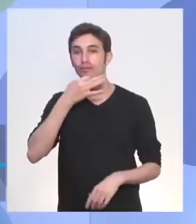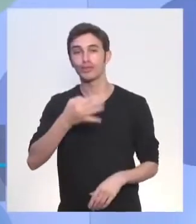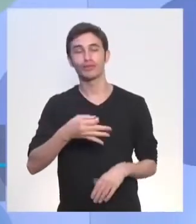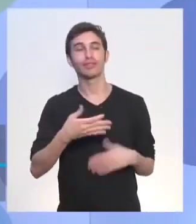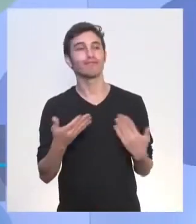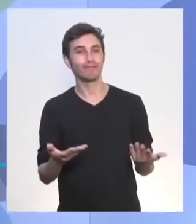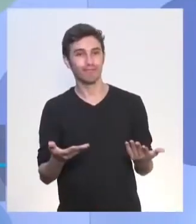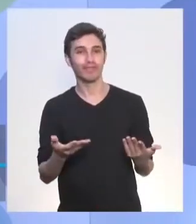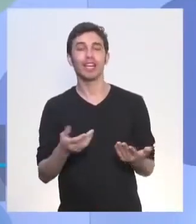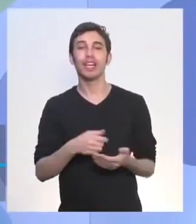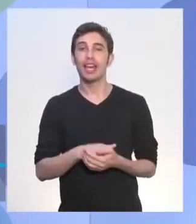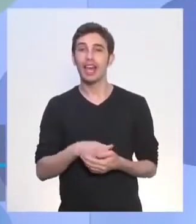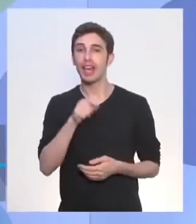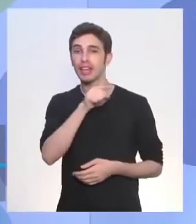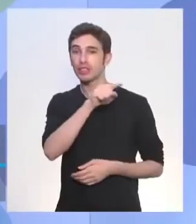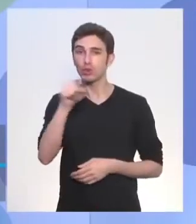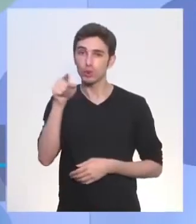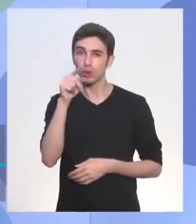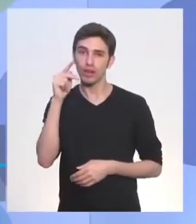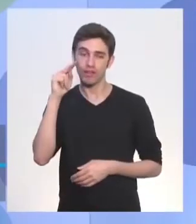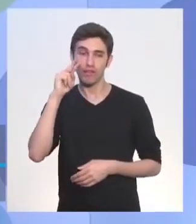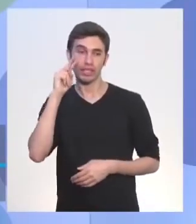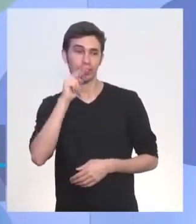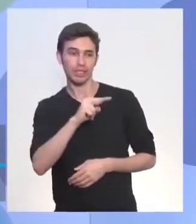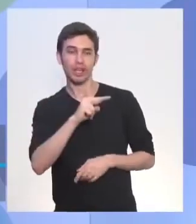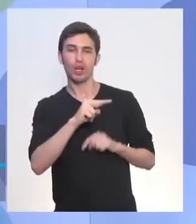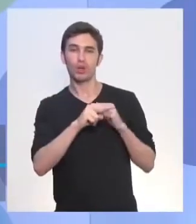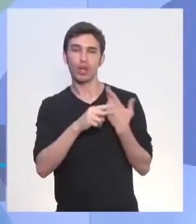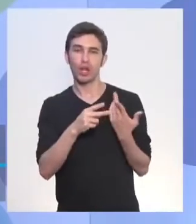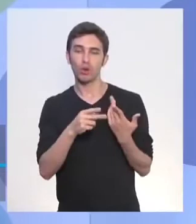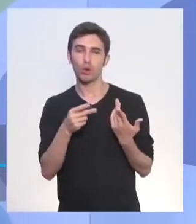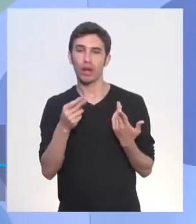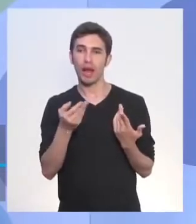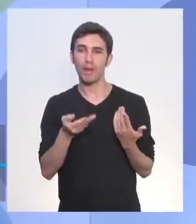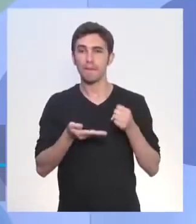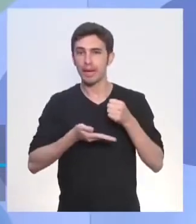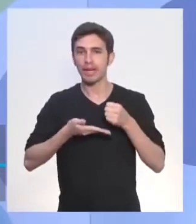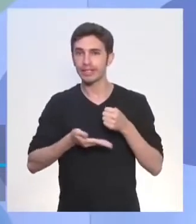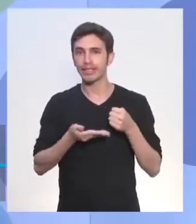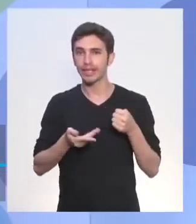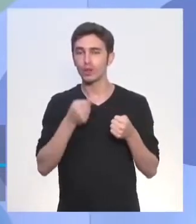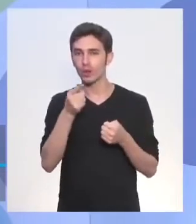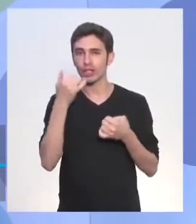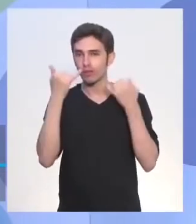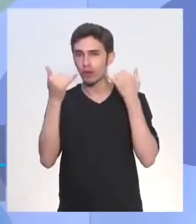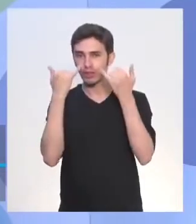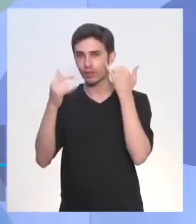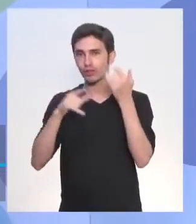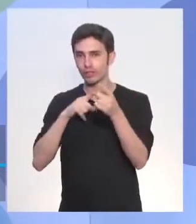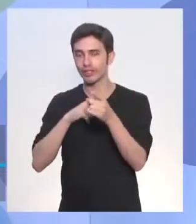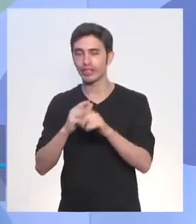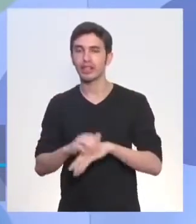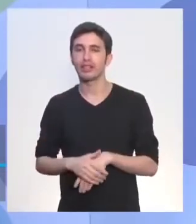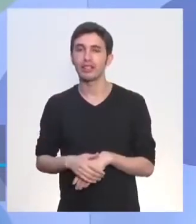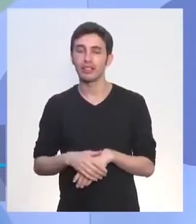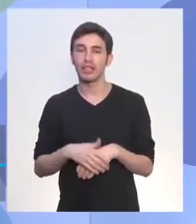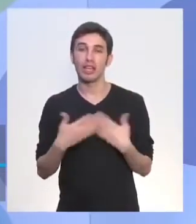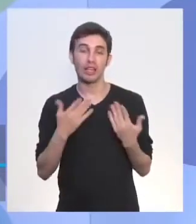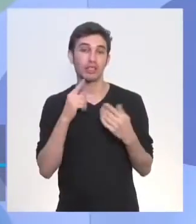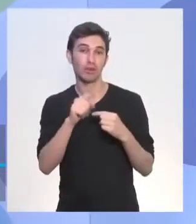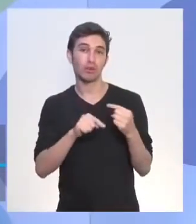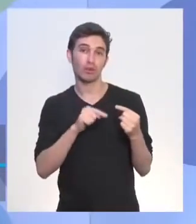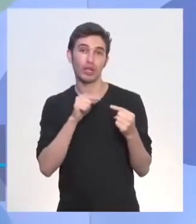vista é a sua visão a partir das informações que você tem. Ela é subjetiva, obviamente, né? Porque